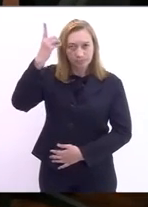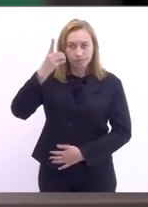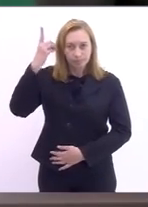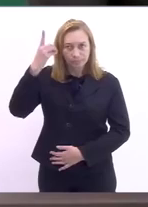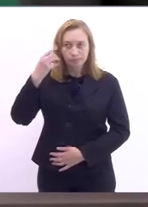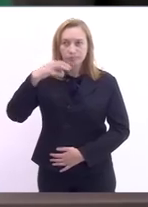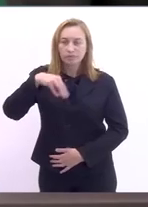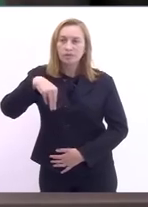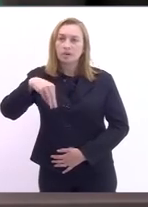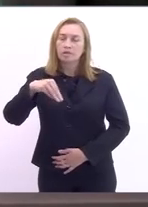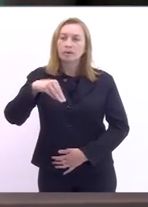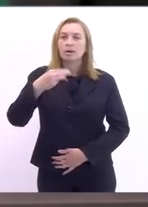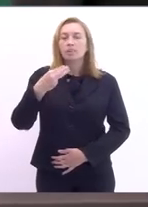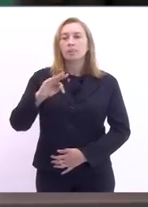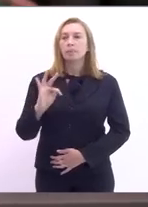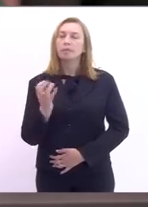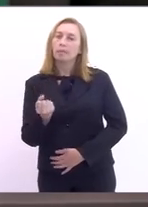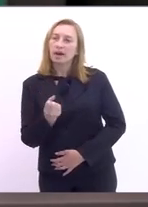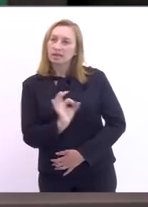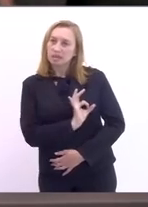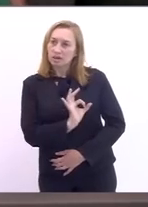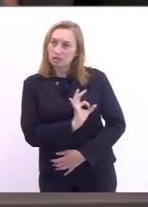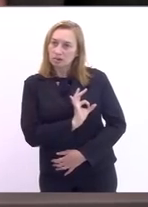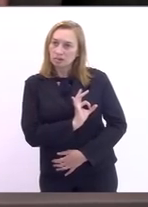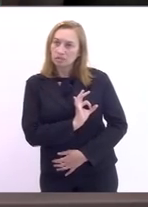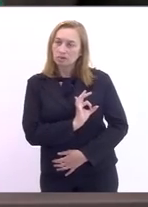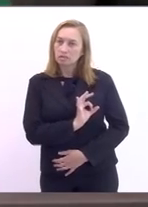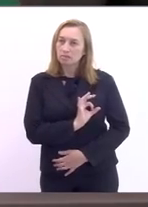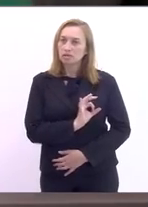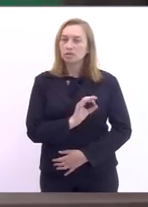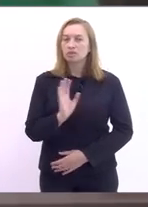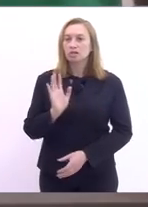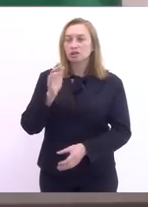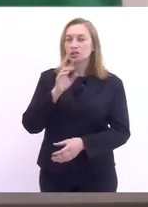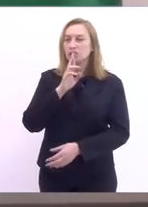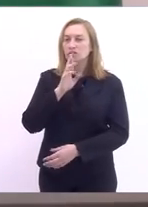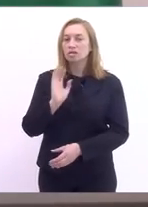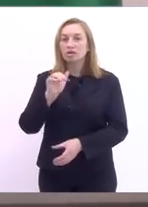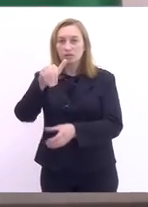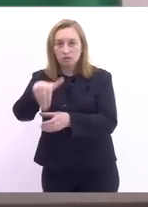a deputada Marta Rocha acaba de assentar o seu voto